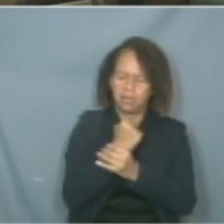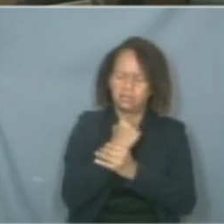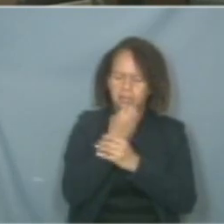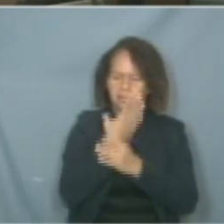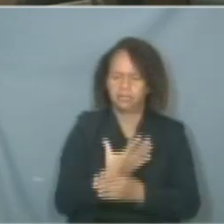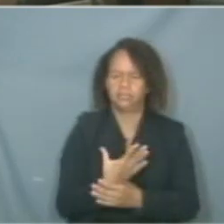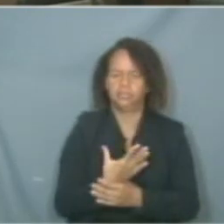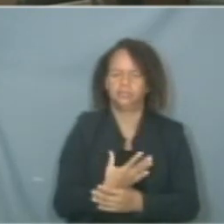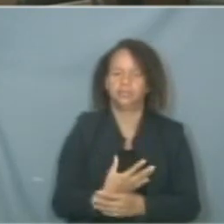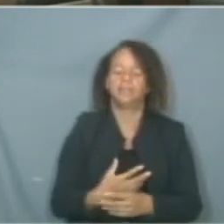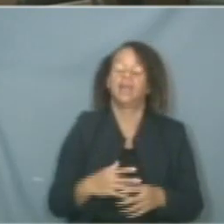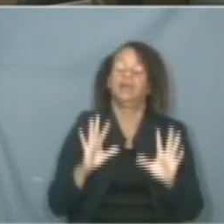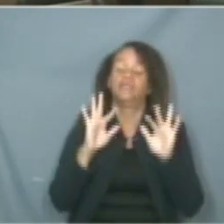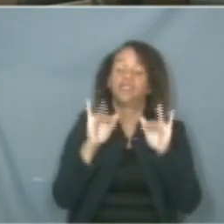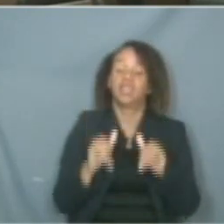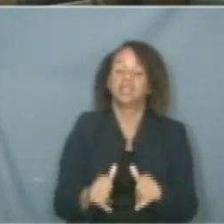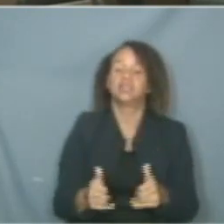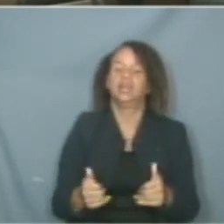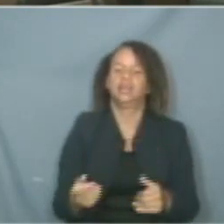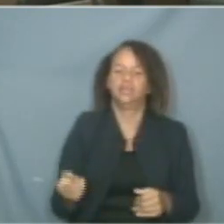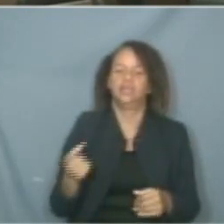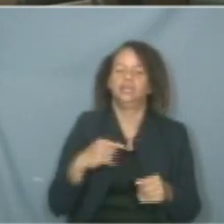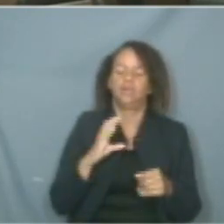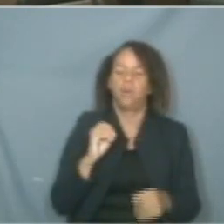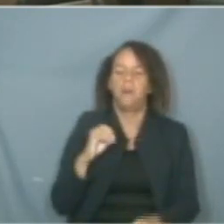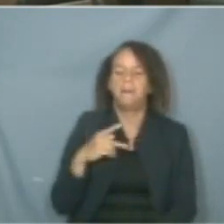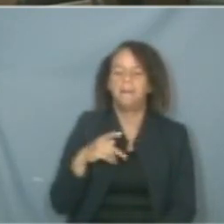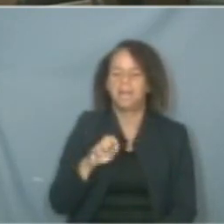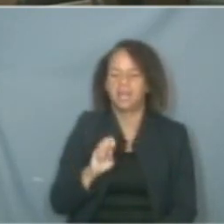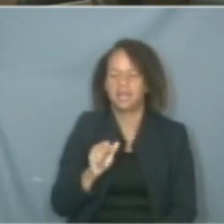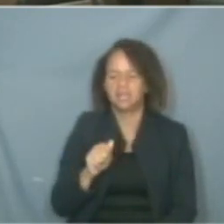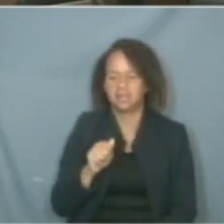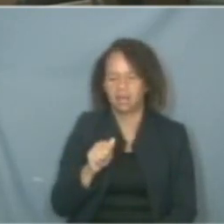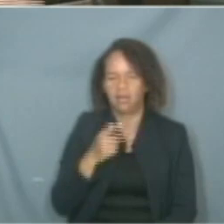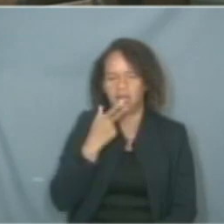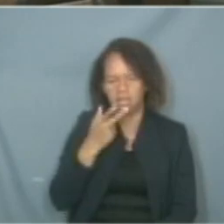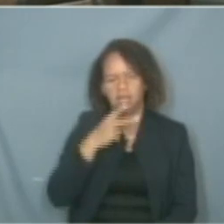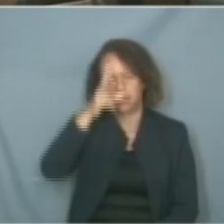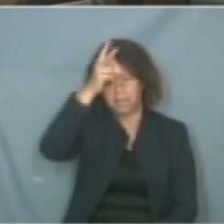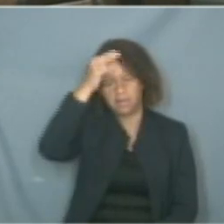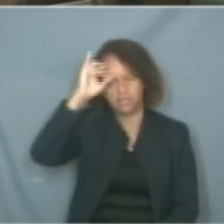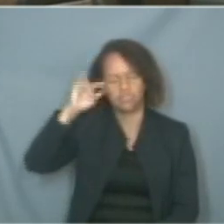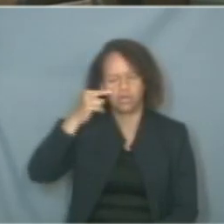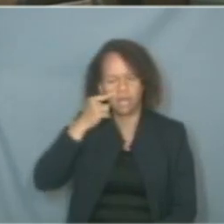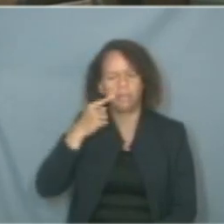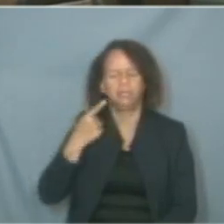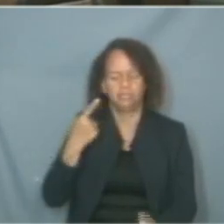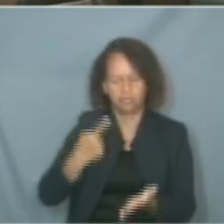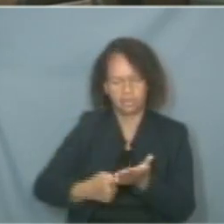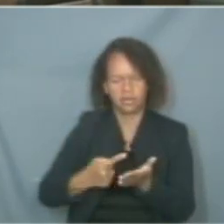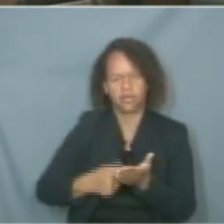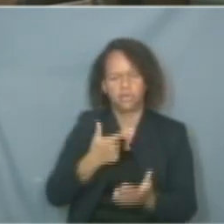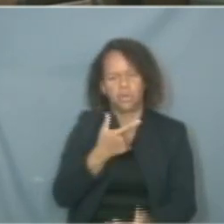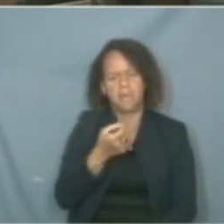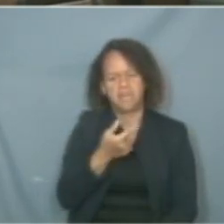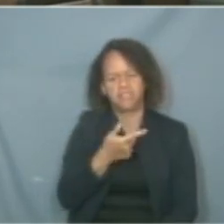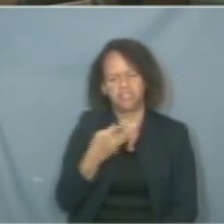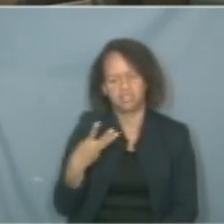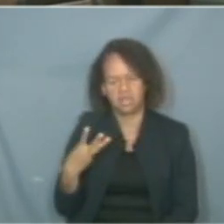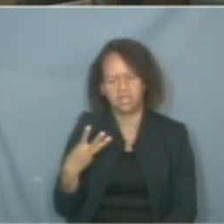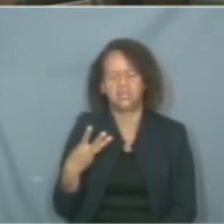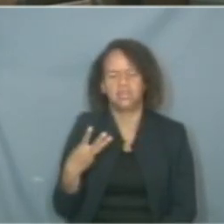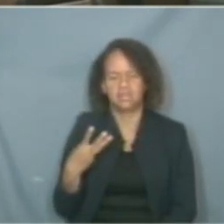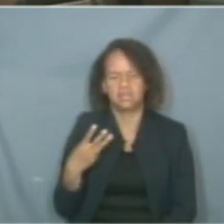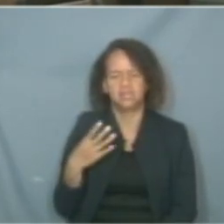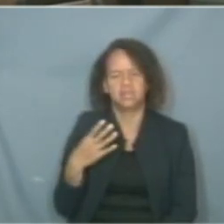qualidade. Termina de ser feito, entra com pés. Inclusive, a gente tem uma fala do prefeito João Campos afirmando, acho que em 2023,